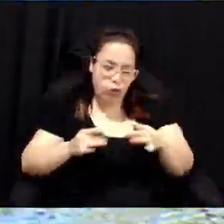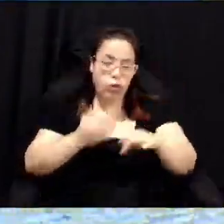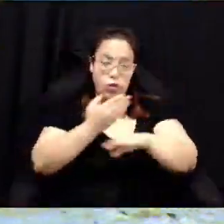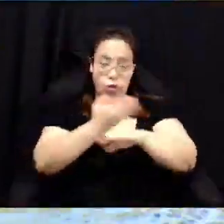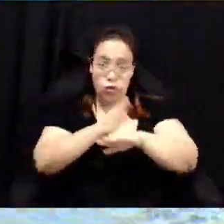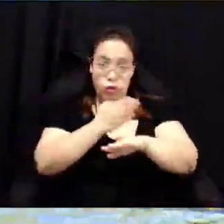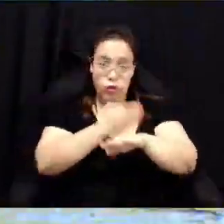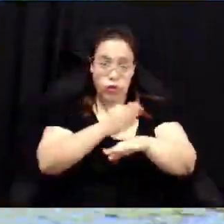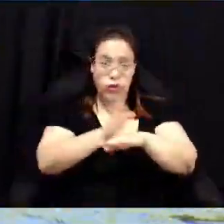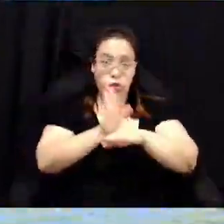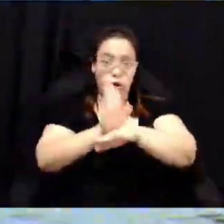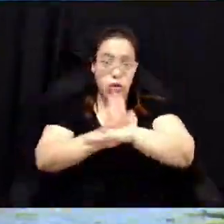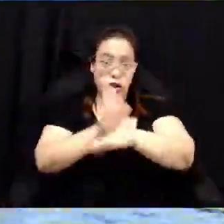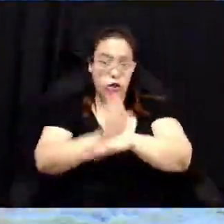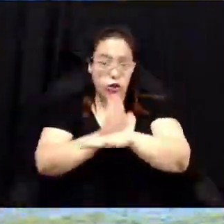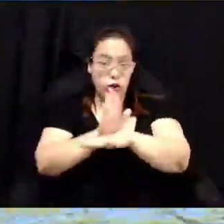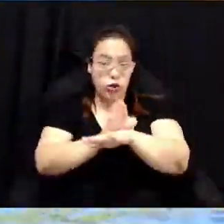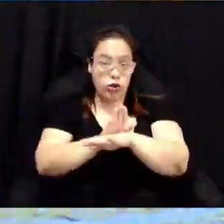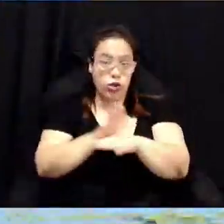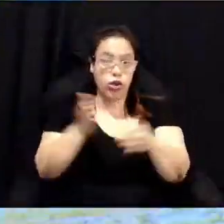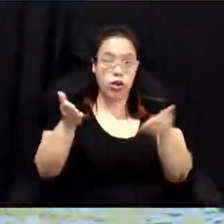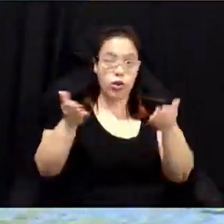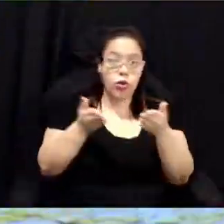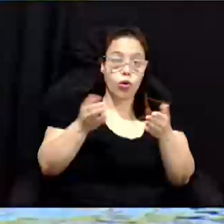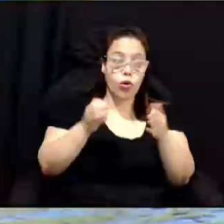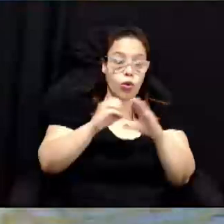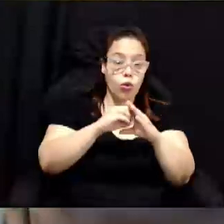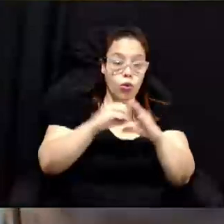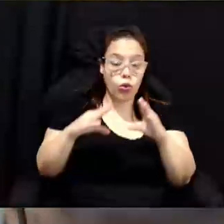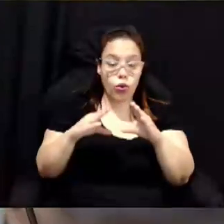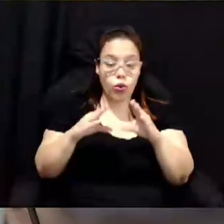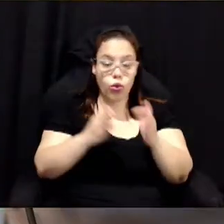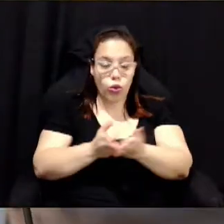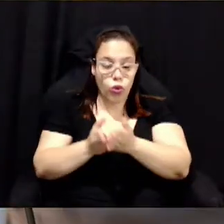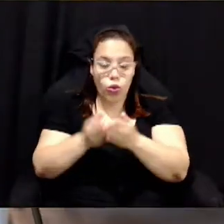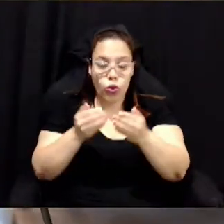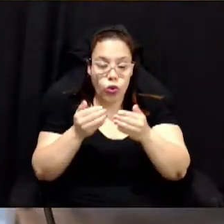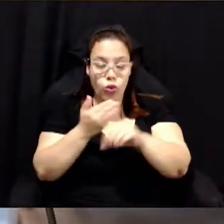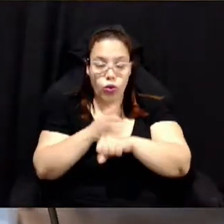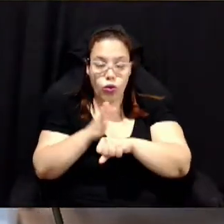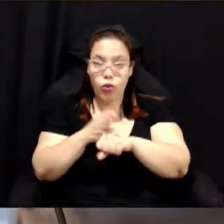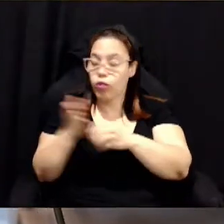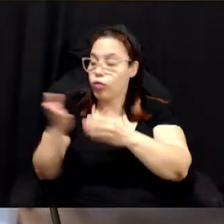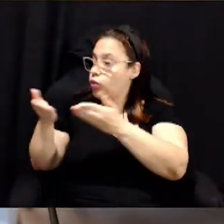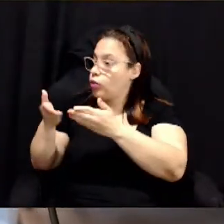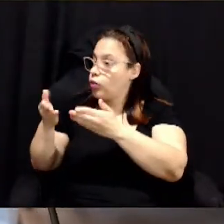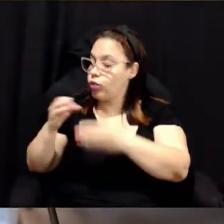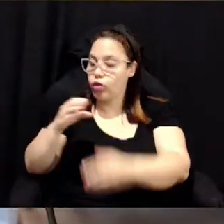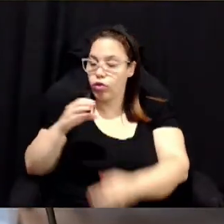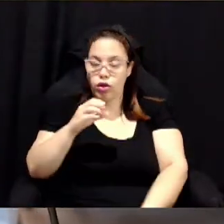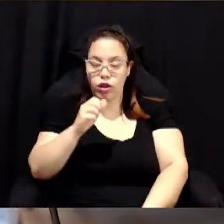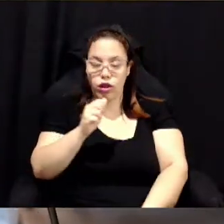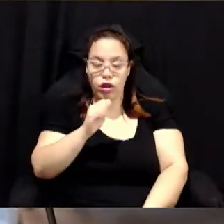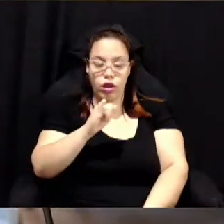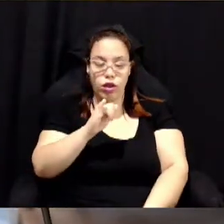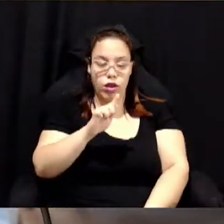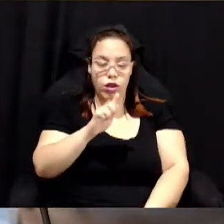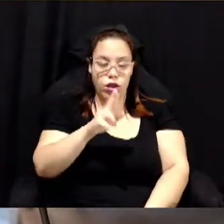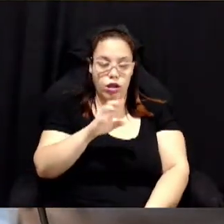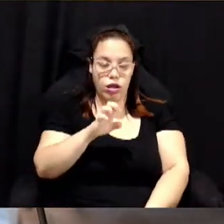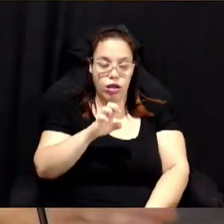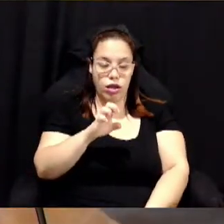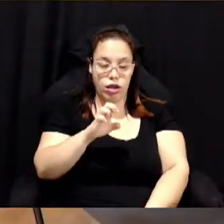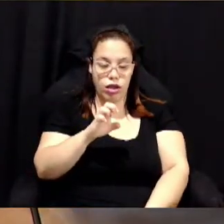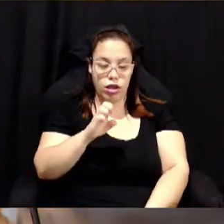ajudou muito. E hoje, qual categoria da canoagem que você pratica? Hoje eu pratico o caiaque extremo, porém eu comecei no caiaque